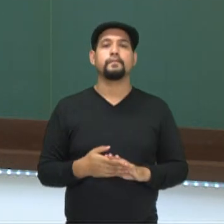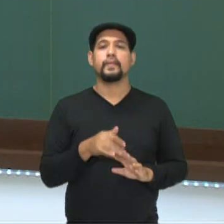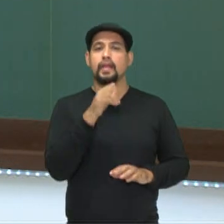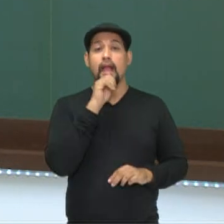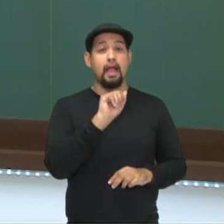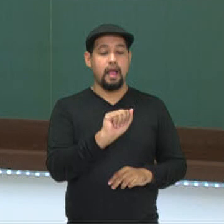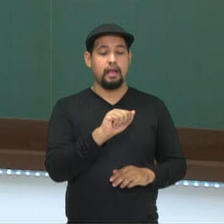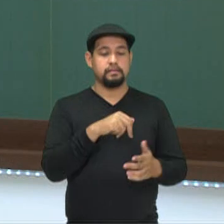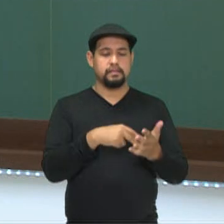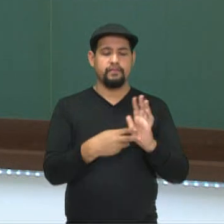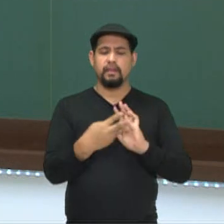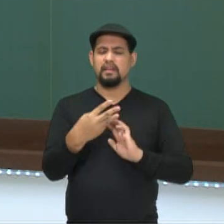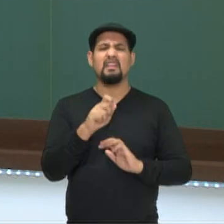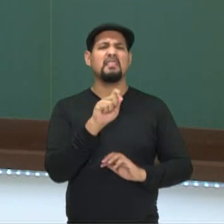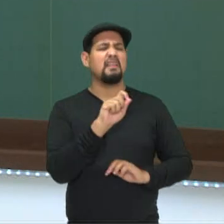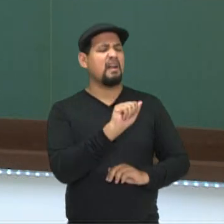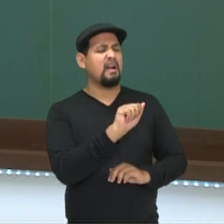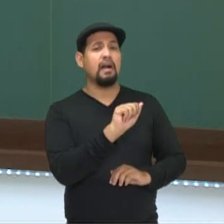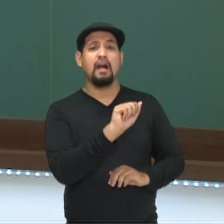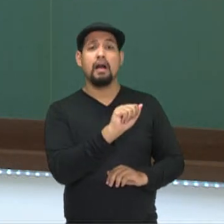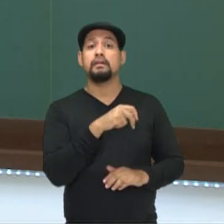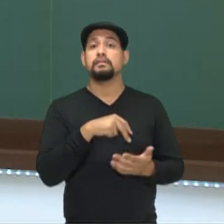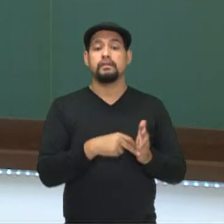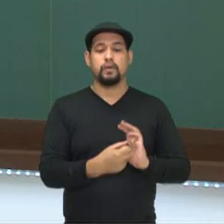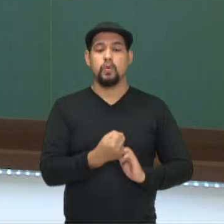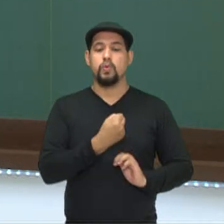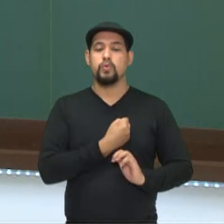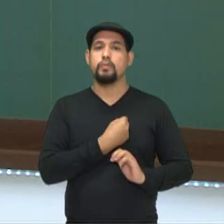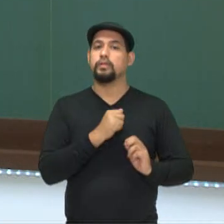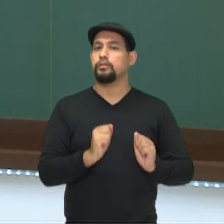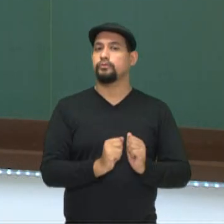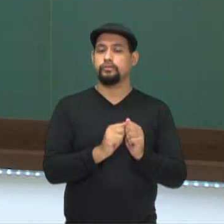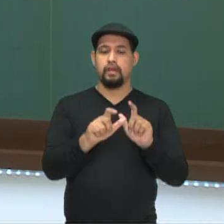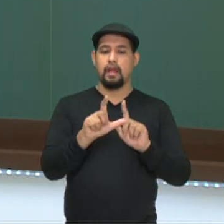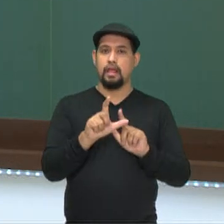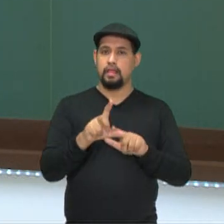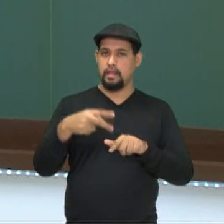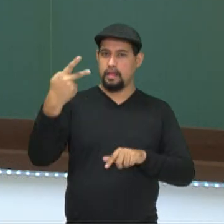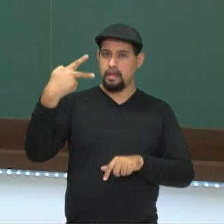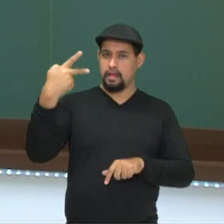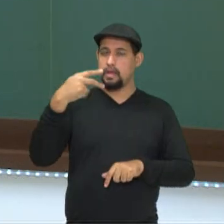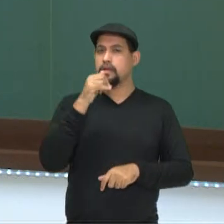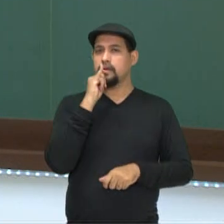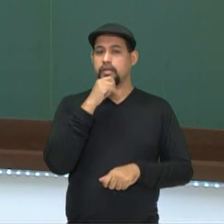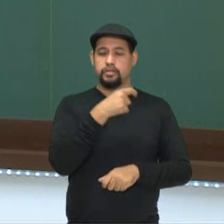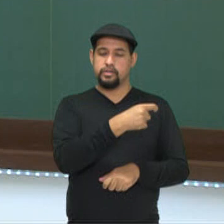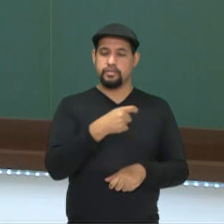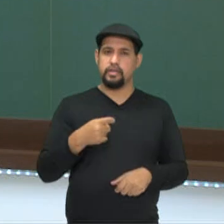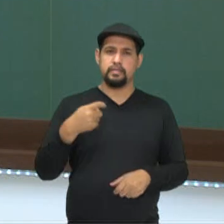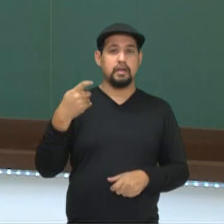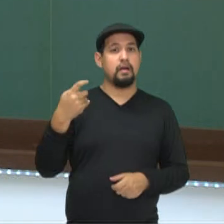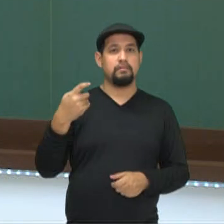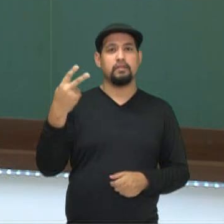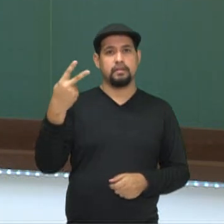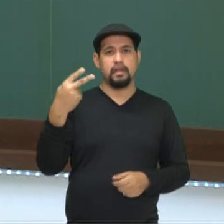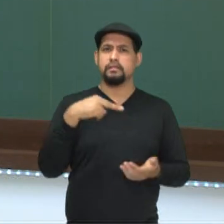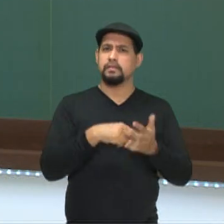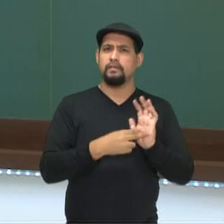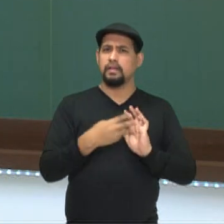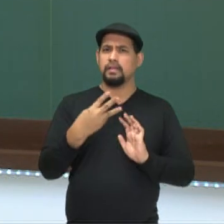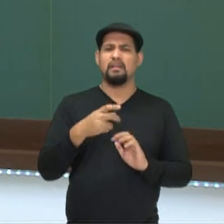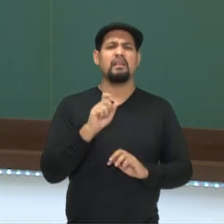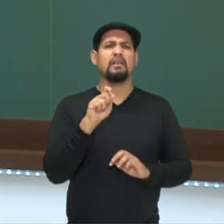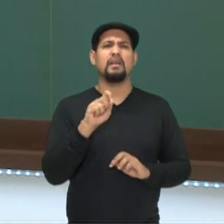a é 3. Quem é o a? O a é o número que acompanha a letra ao quadrado. No caso, x ao quadrado. Então, é 3. Quem